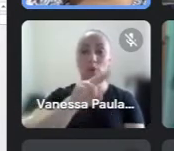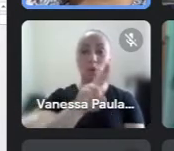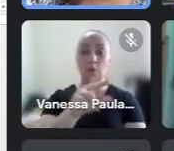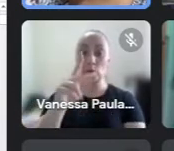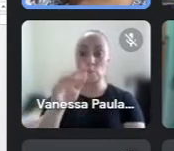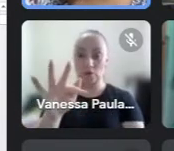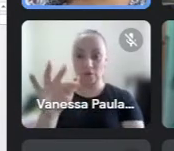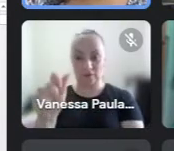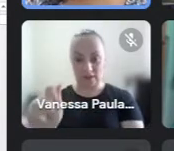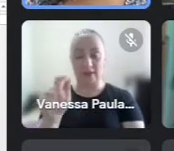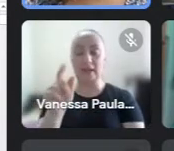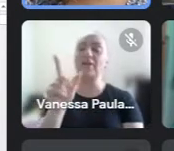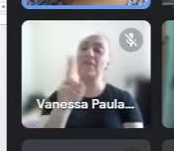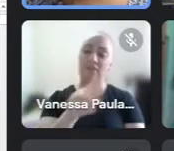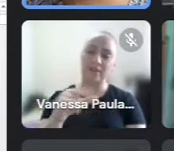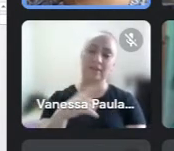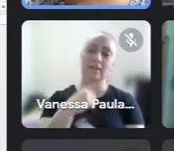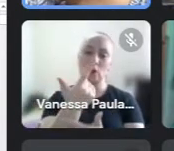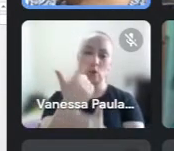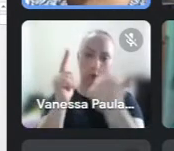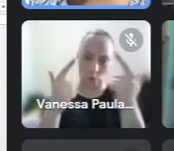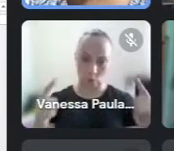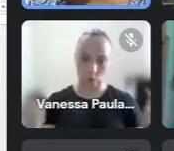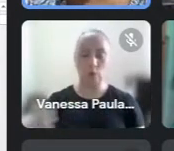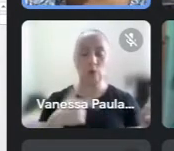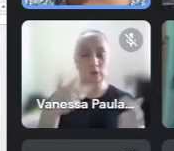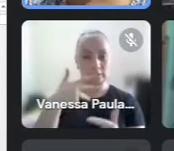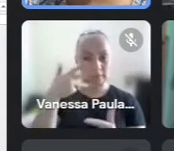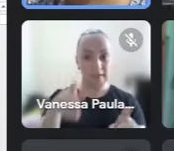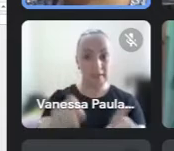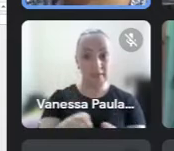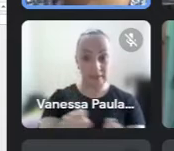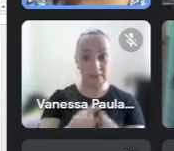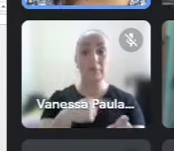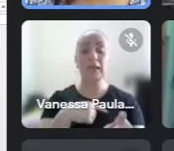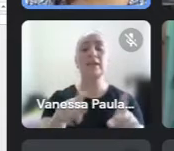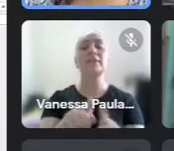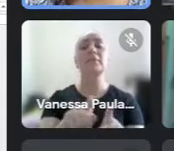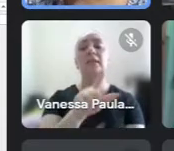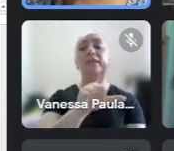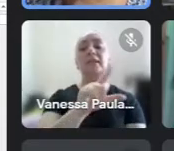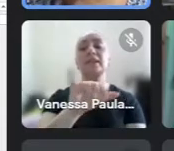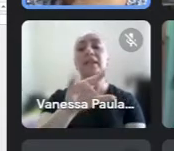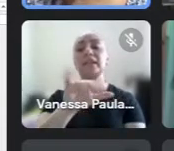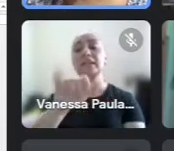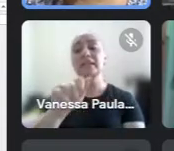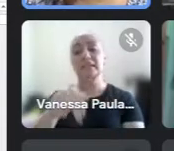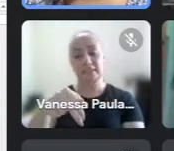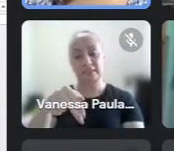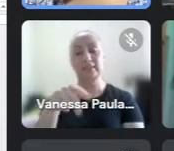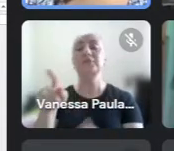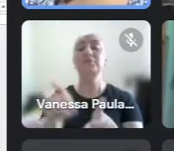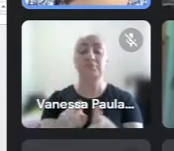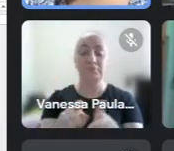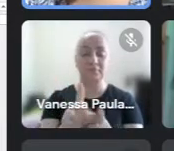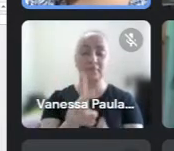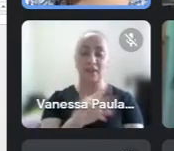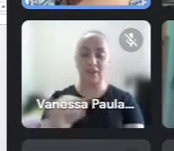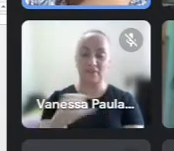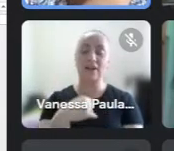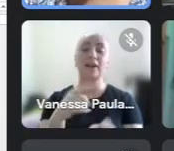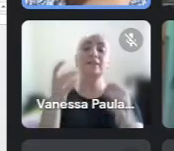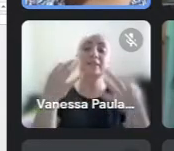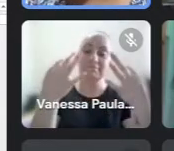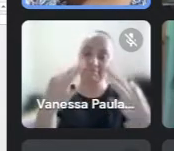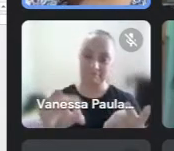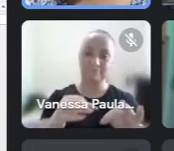mesma temática, eventualmente com a professora Dulcideia lá na frente. Temos a professora Lilian também, que está na vez aí, né, e que a gente vai certamente